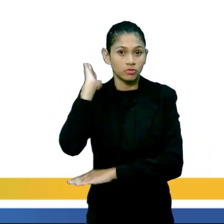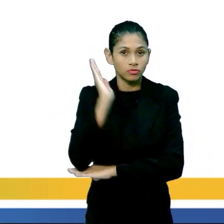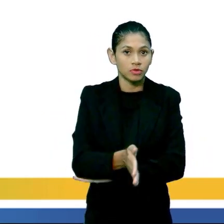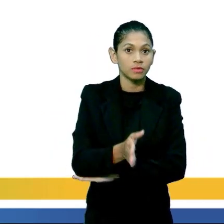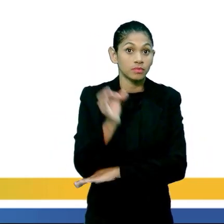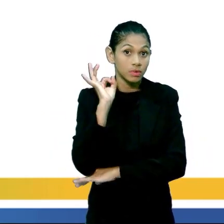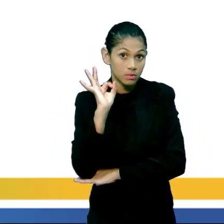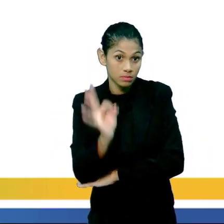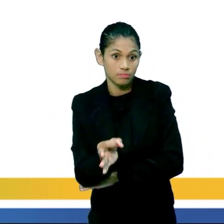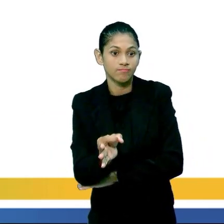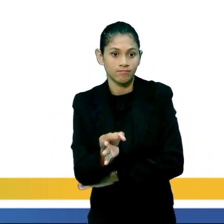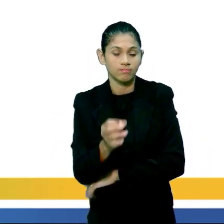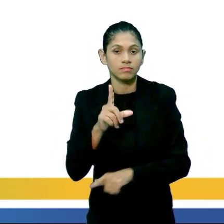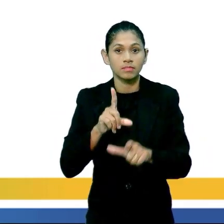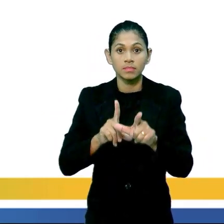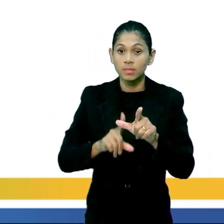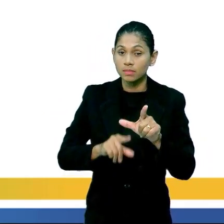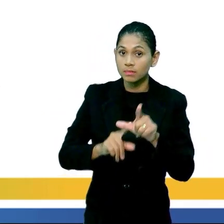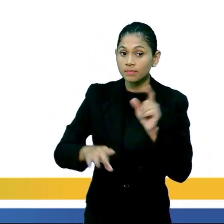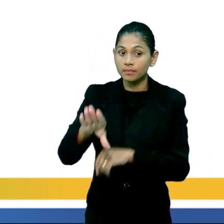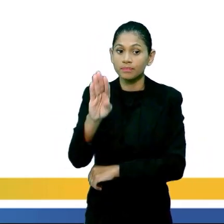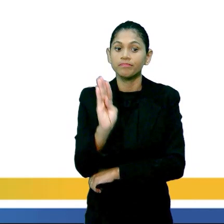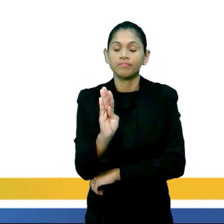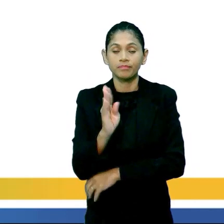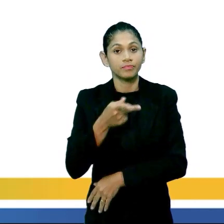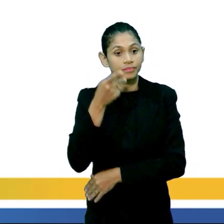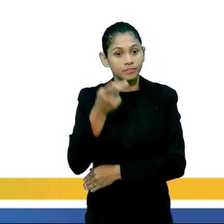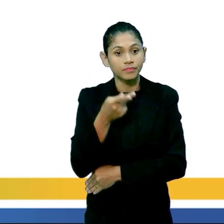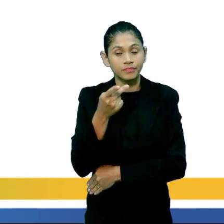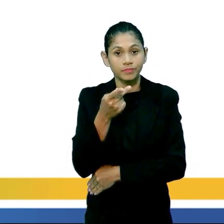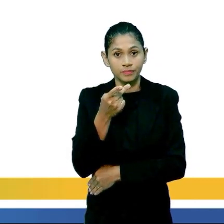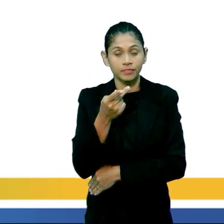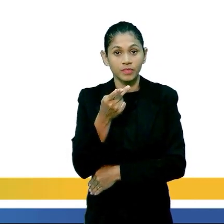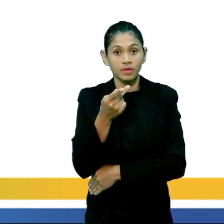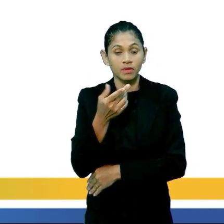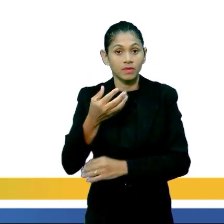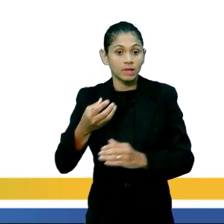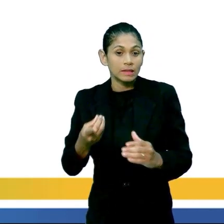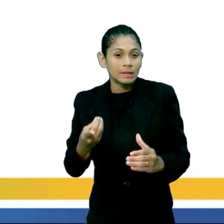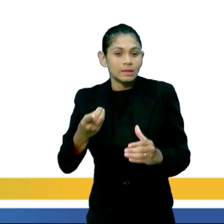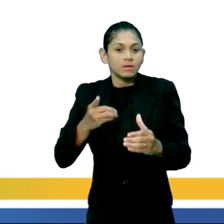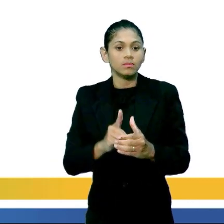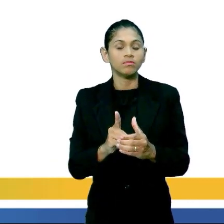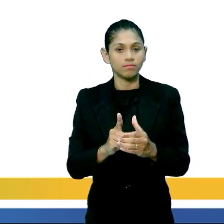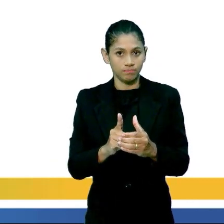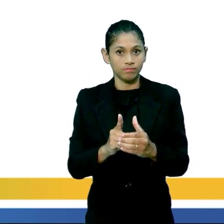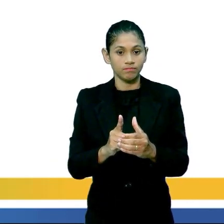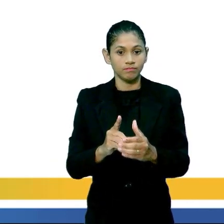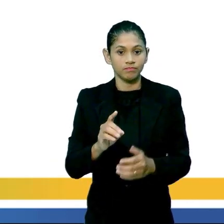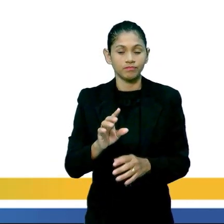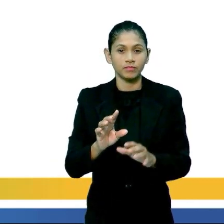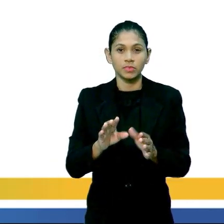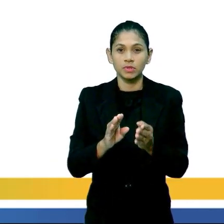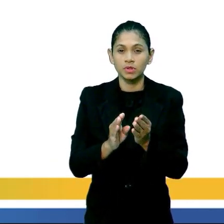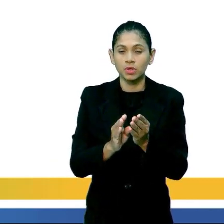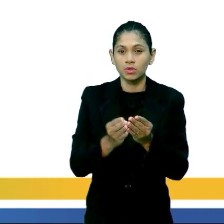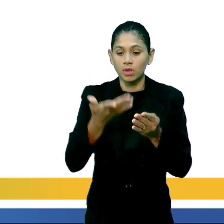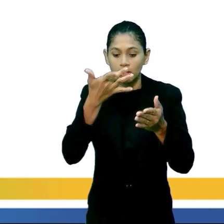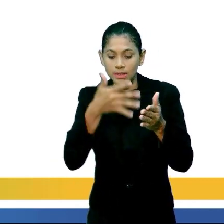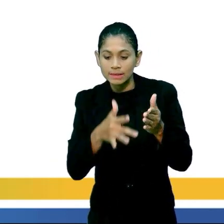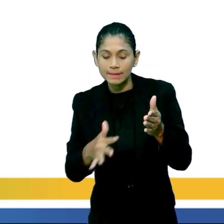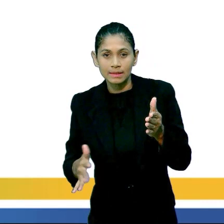A letra B, né, que fala sobre a implantação das feitorias litorâneas para garantir a extração dos recursos